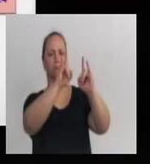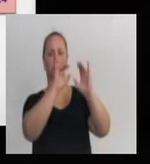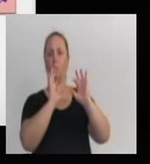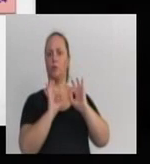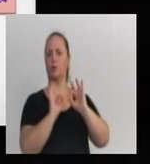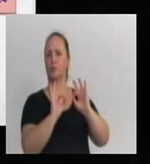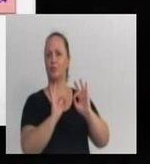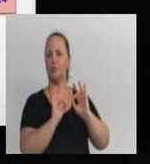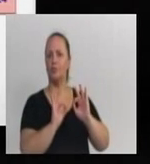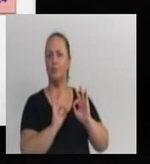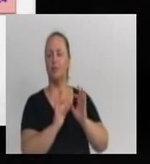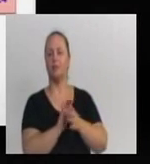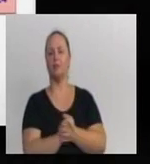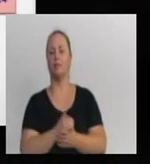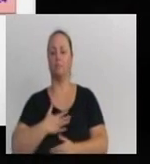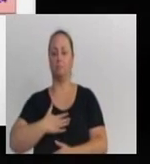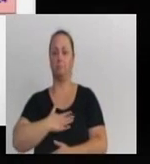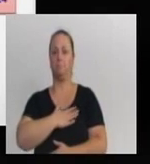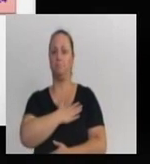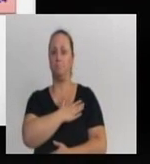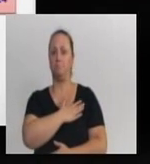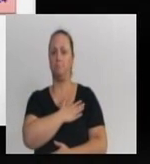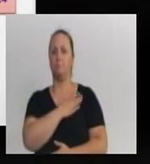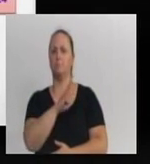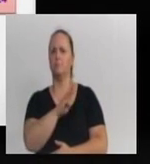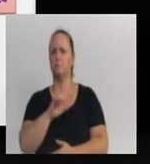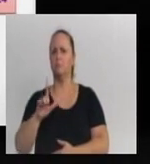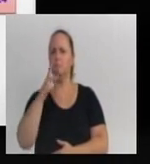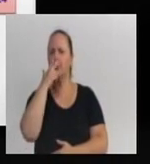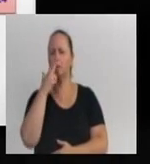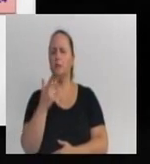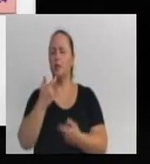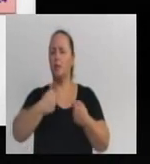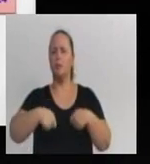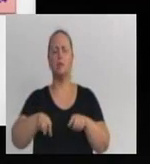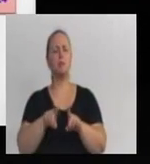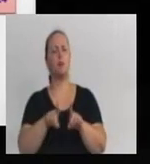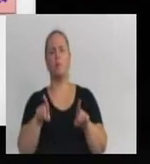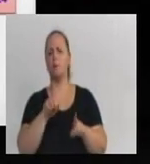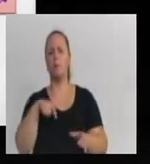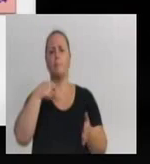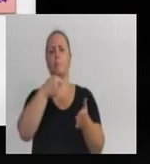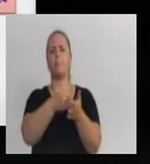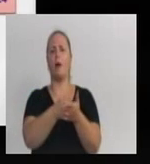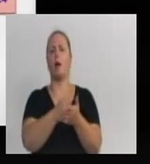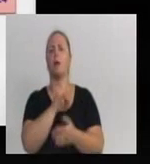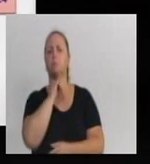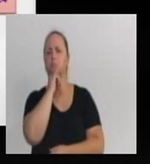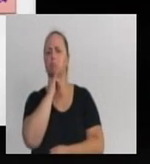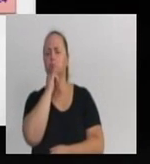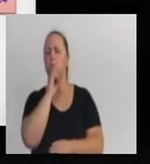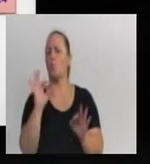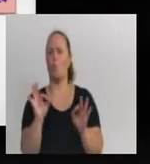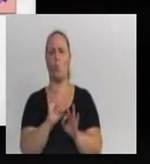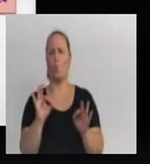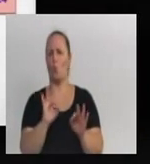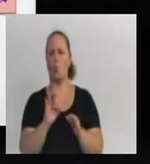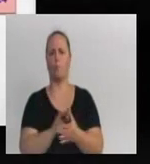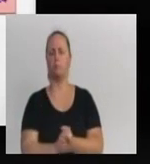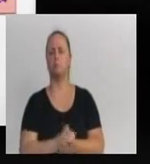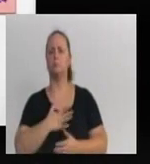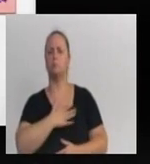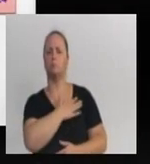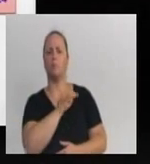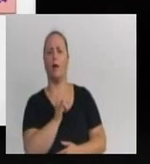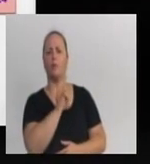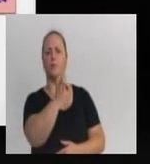de Blumenau, a estrutura de Blumenau, isenta esta estrutura do pagamento do IPTU, que é imposto do município